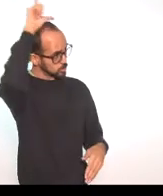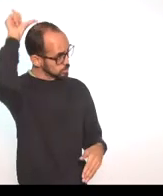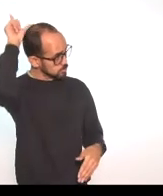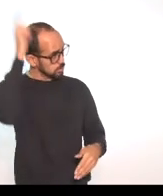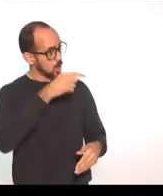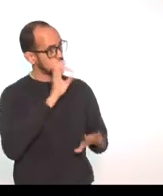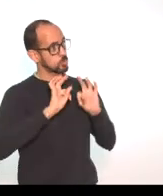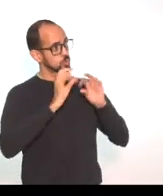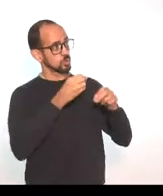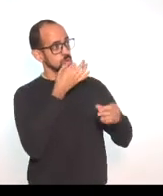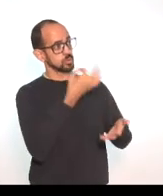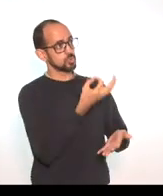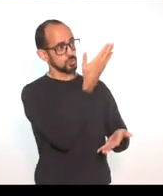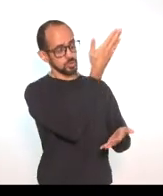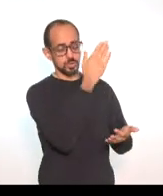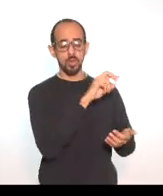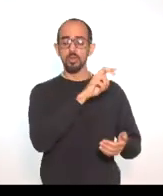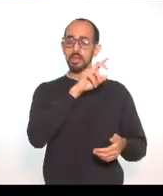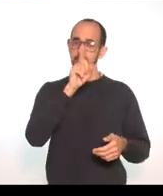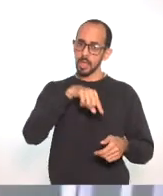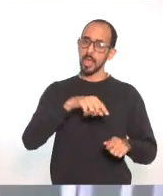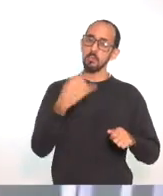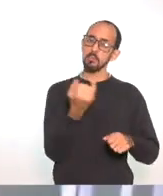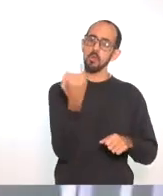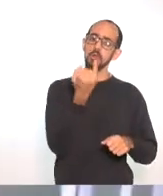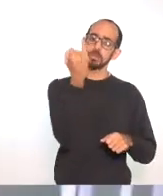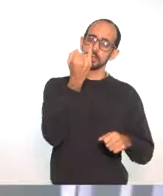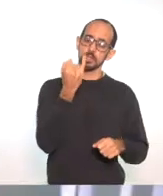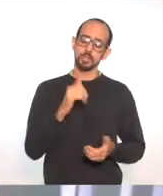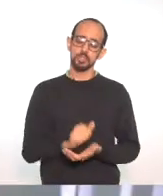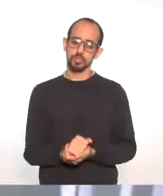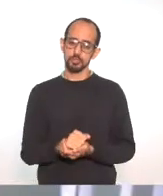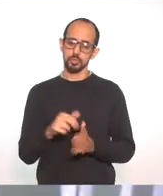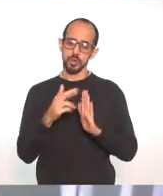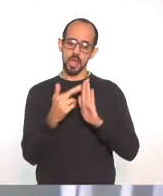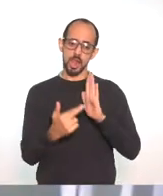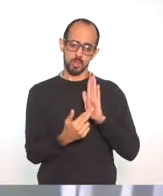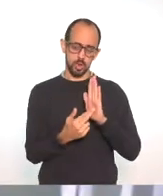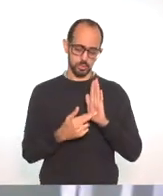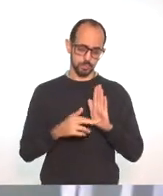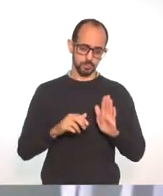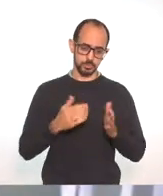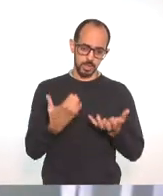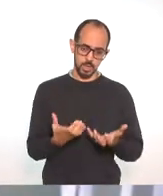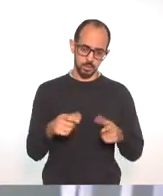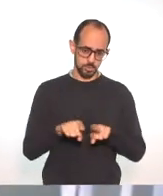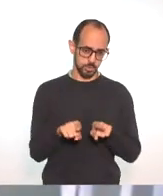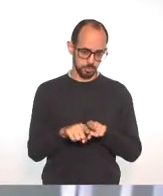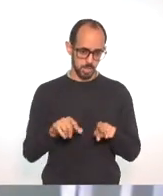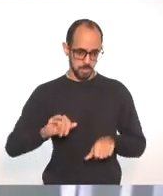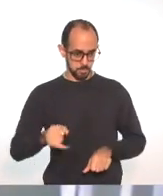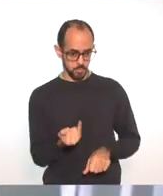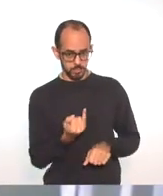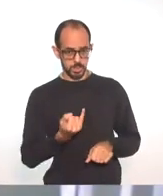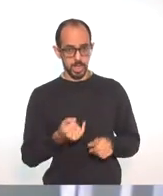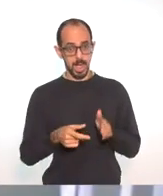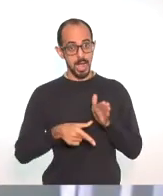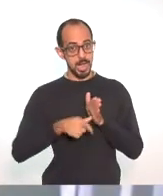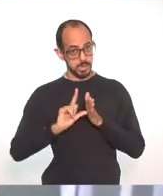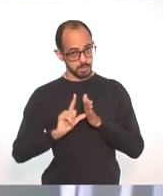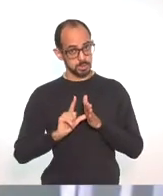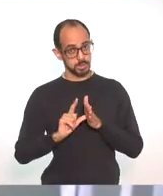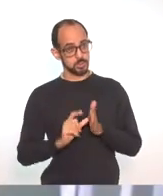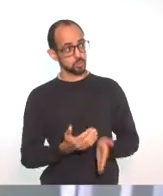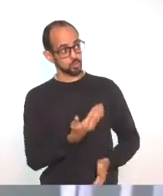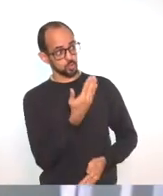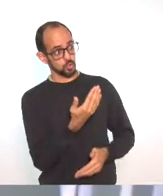e sugestões serão úteis ao nosso relatório e eu queria aproveitar antes da sua antes de vossa excelência deixar audiência